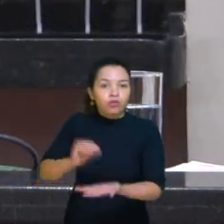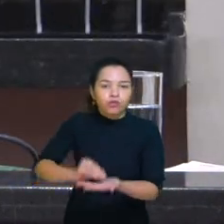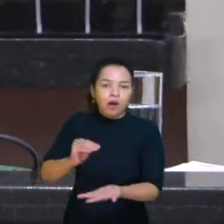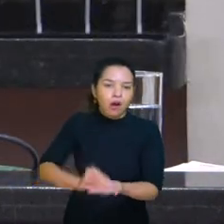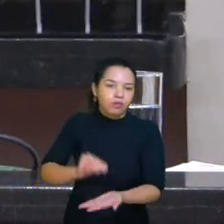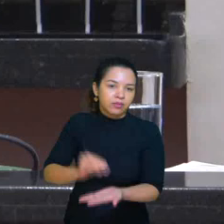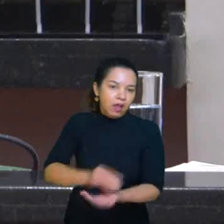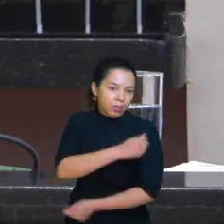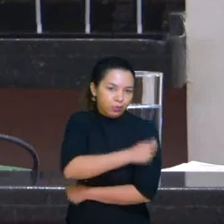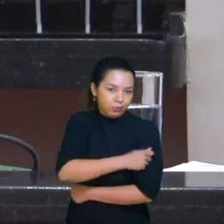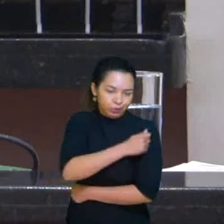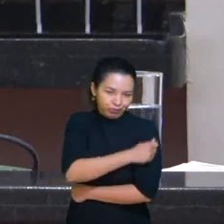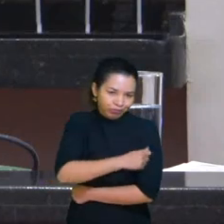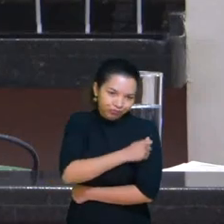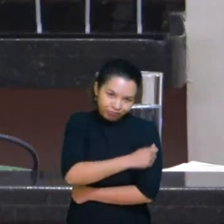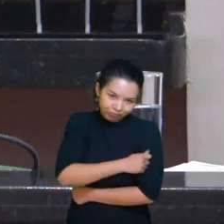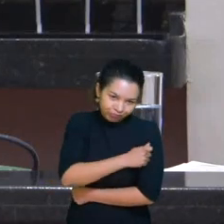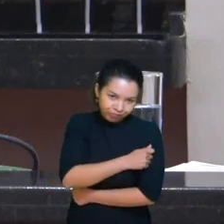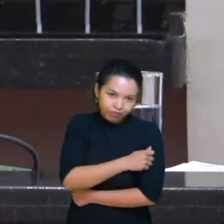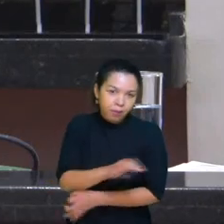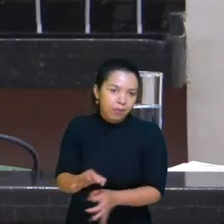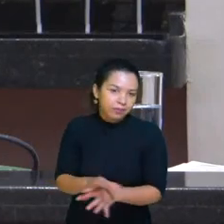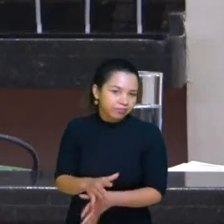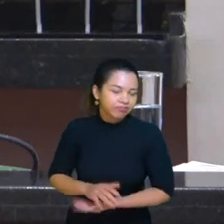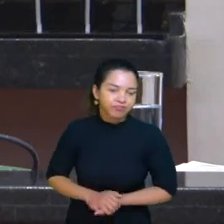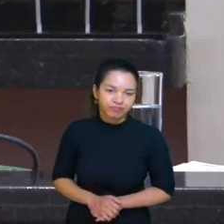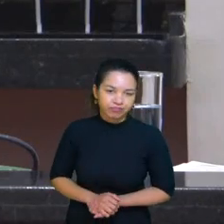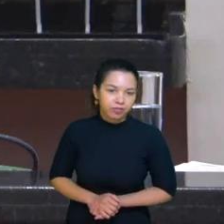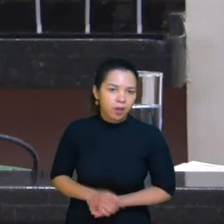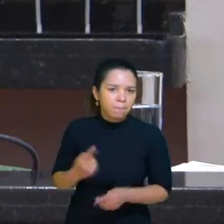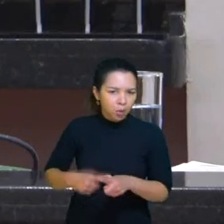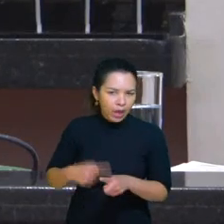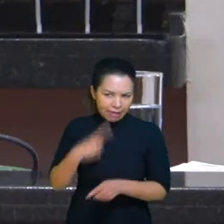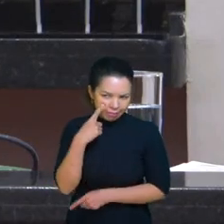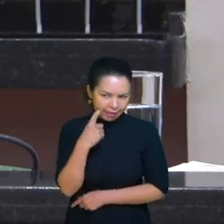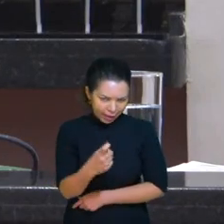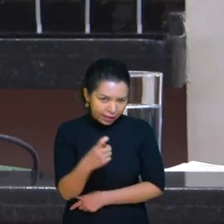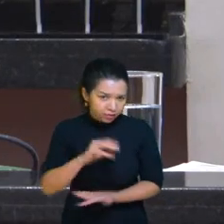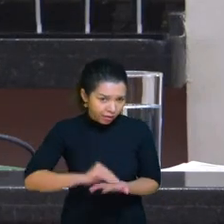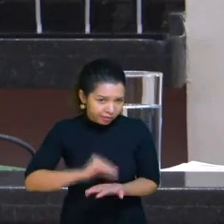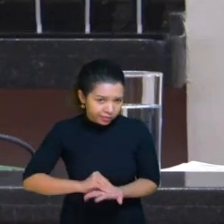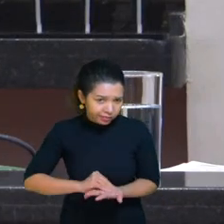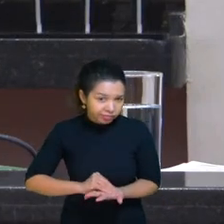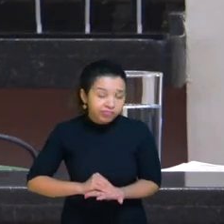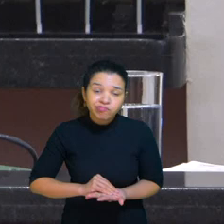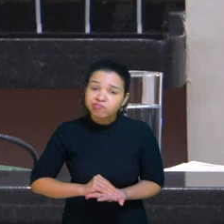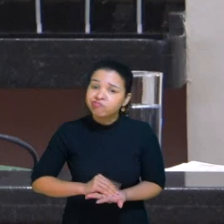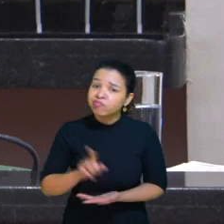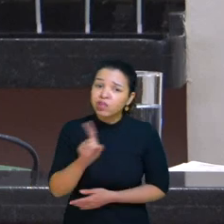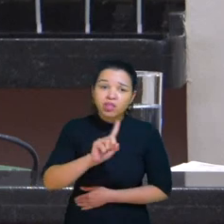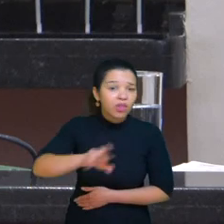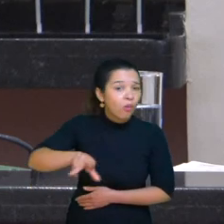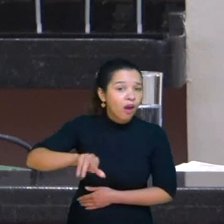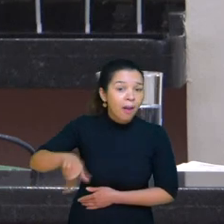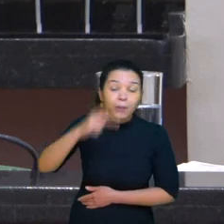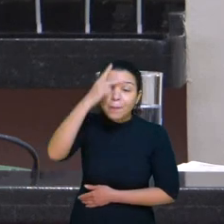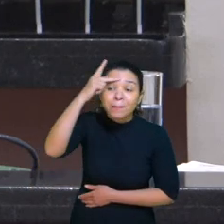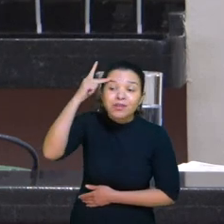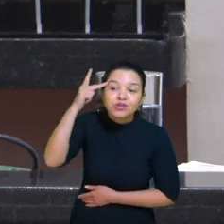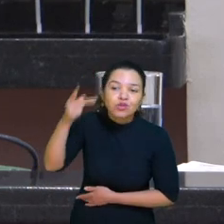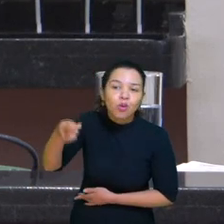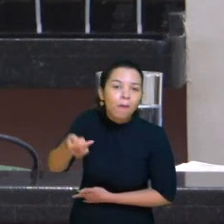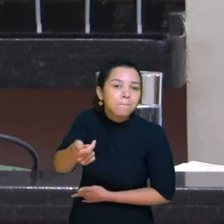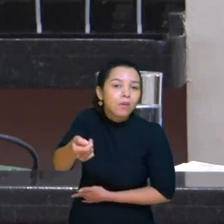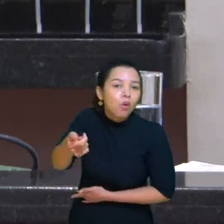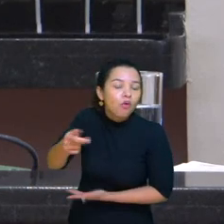qu Ah porque não há interesse lá Não não é essa questão a questão é que lá não há pessoas suficientes para